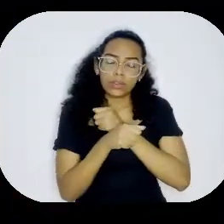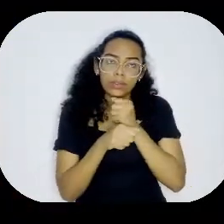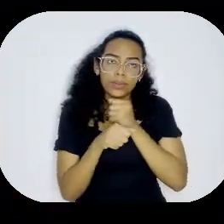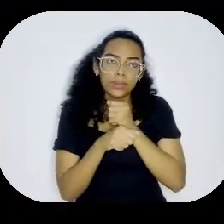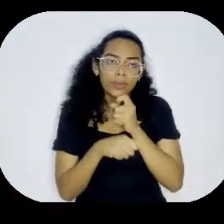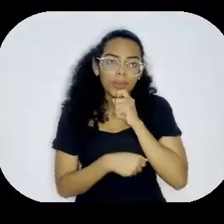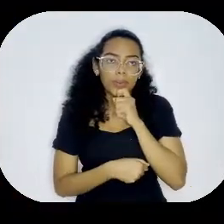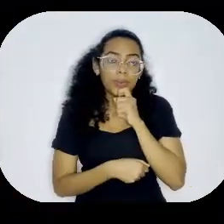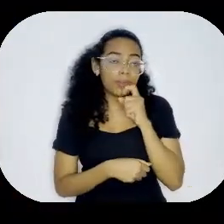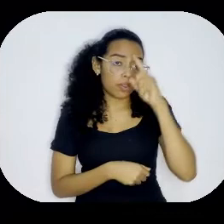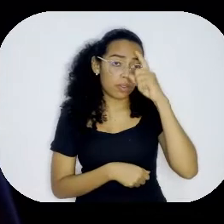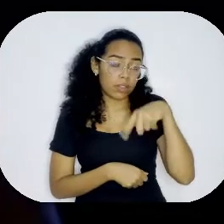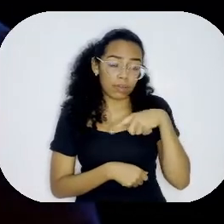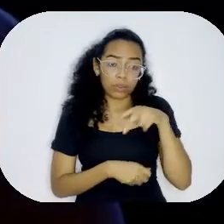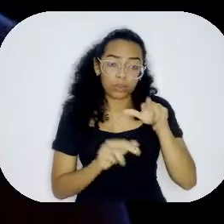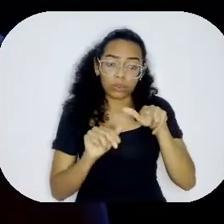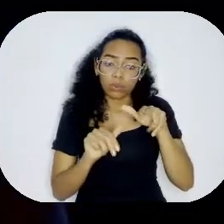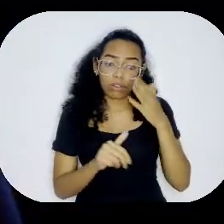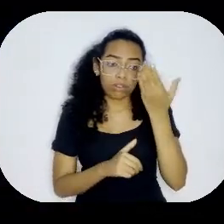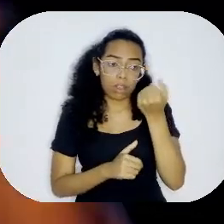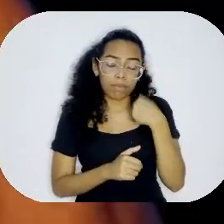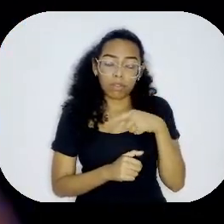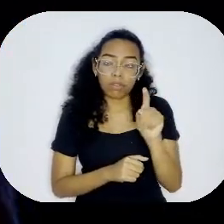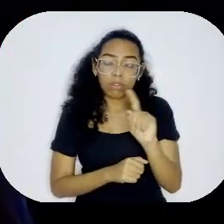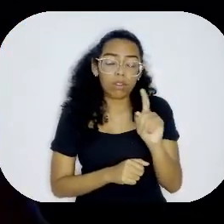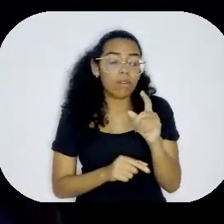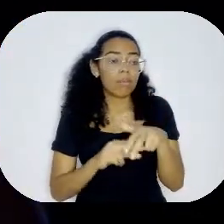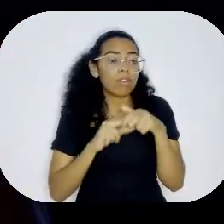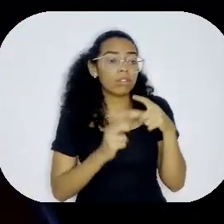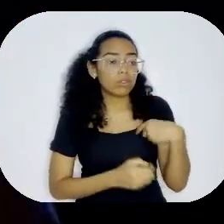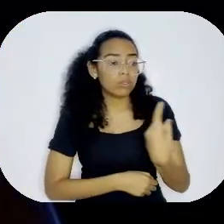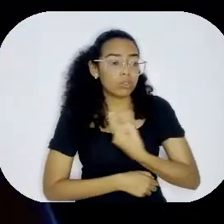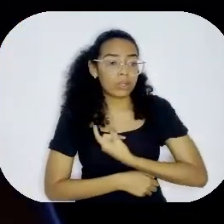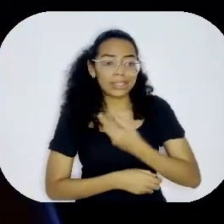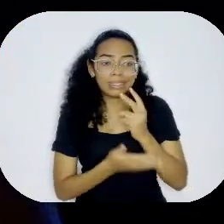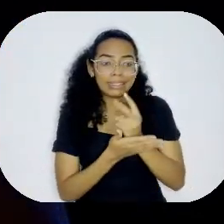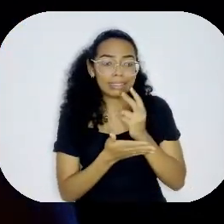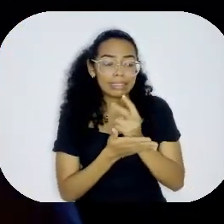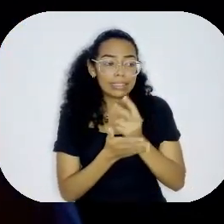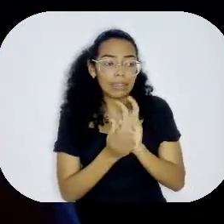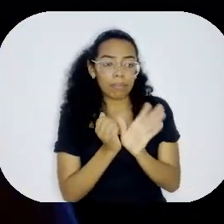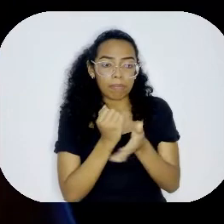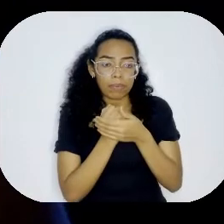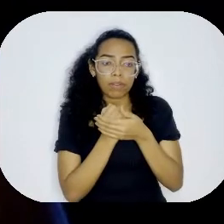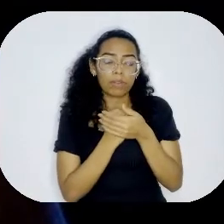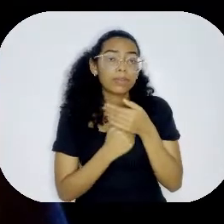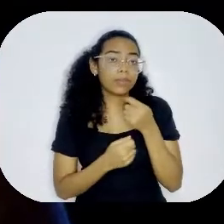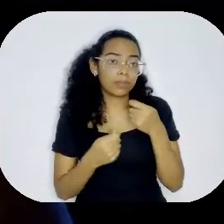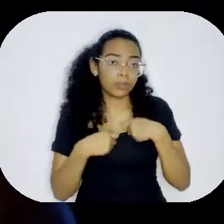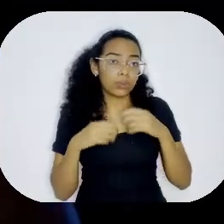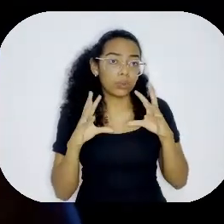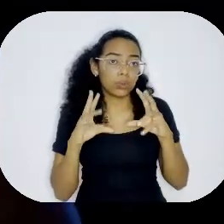sinto tanto frio. Não sabem nem nunca saberão, não medem nem nunca medirão, aquilo que é